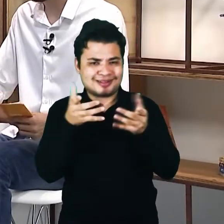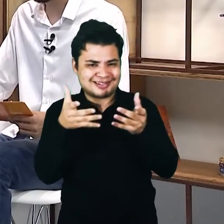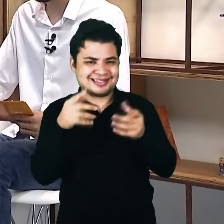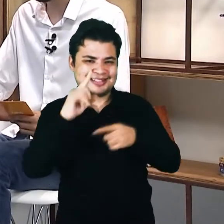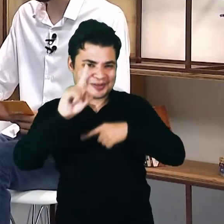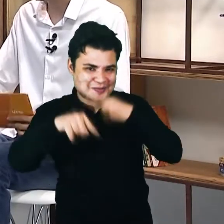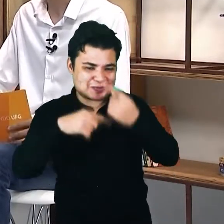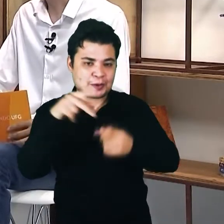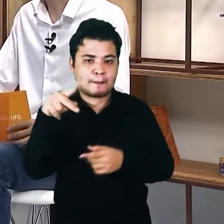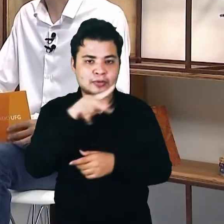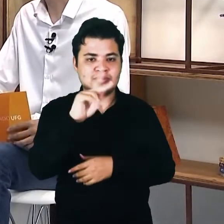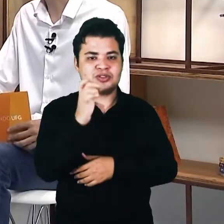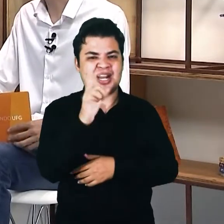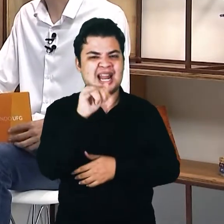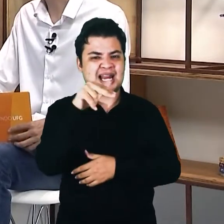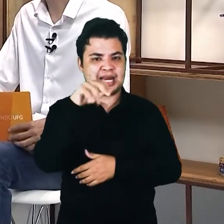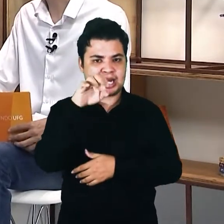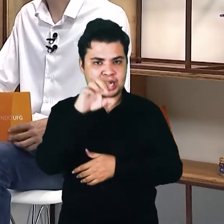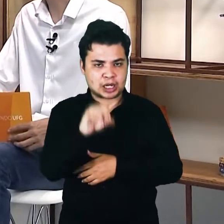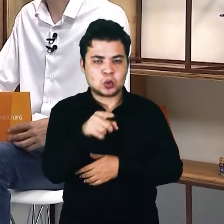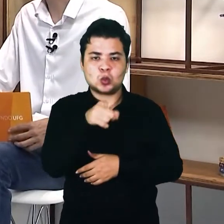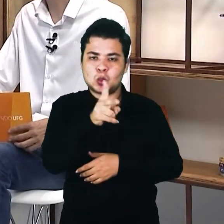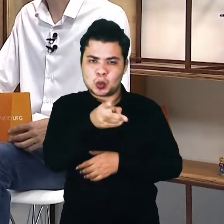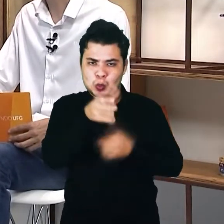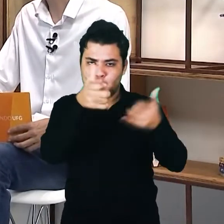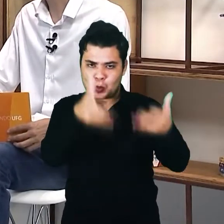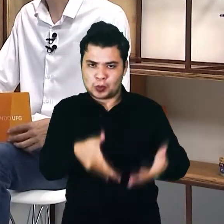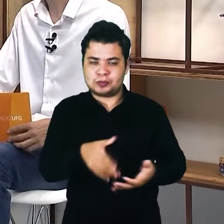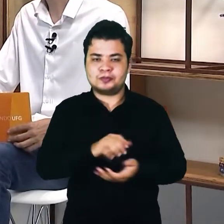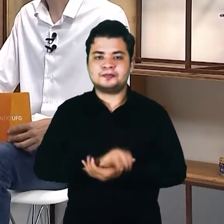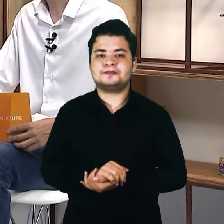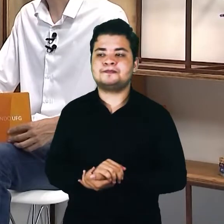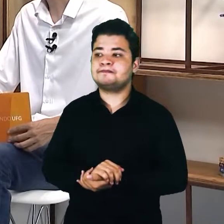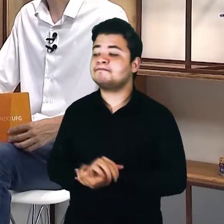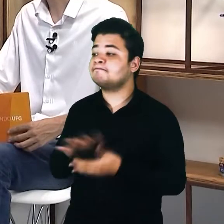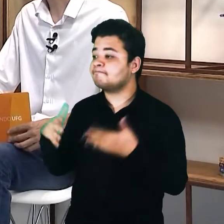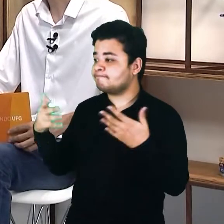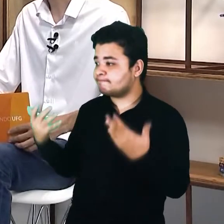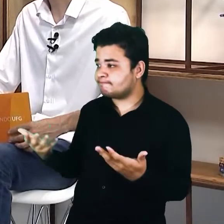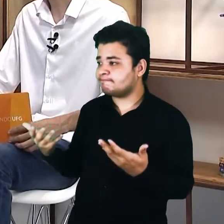escutar o professor Heleno sobre essa mesma questão.